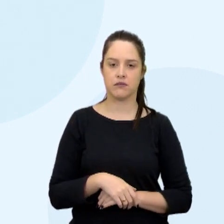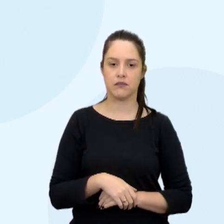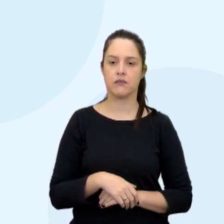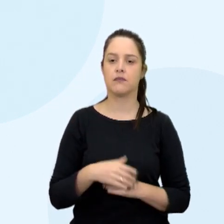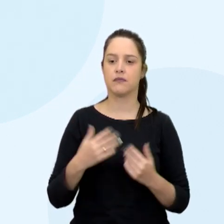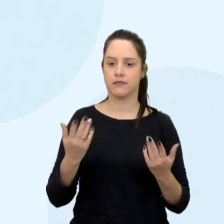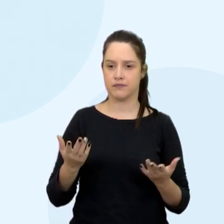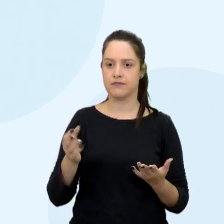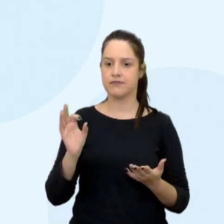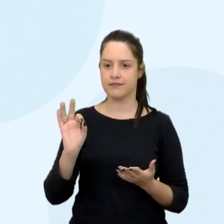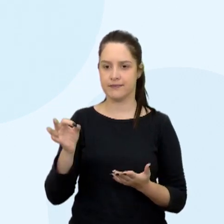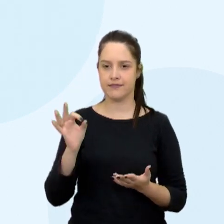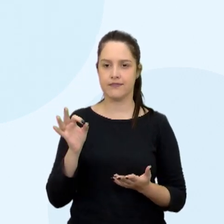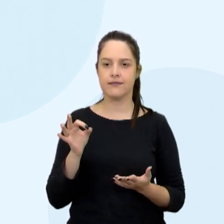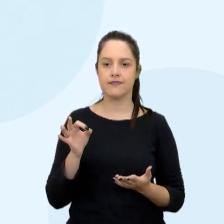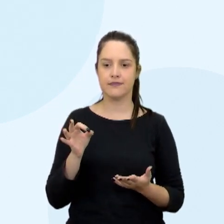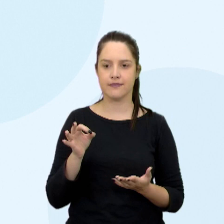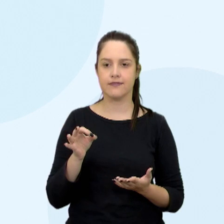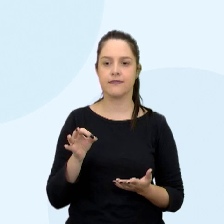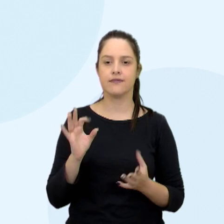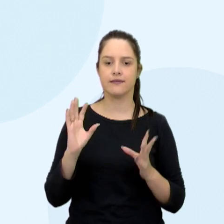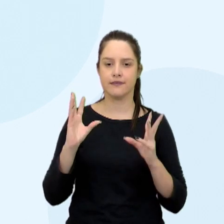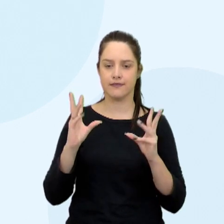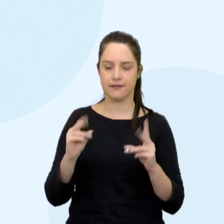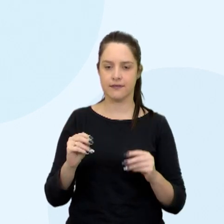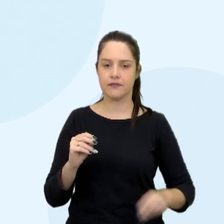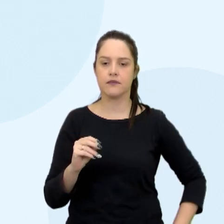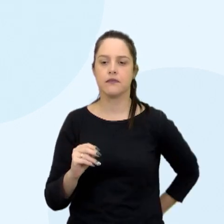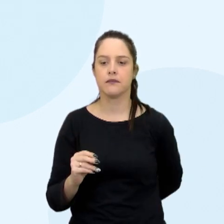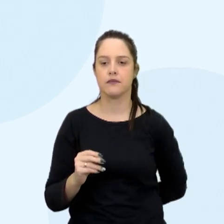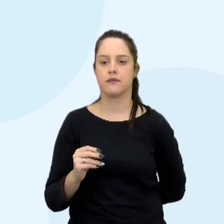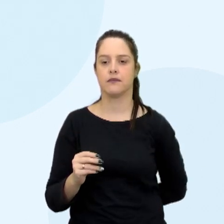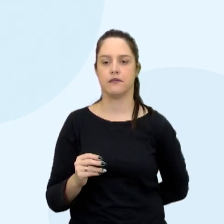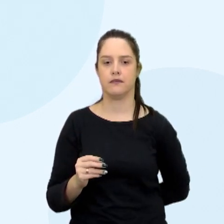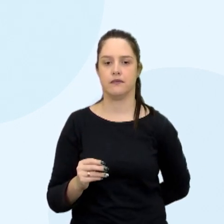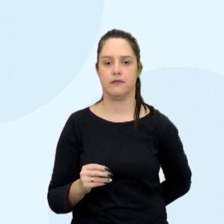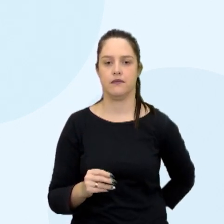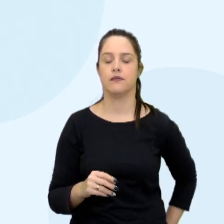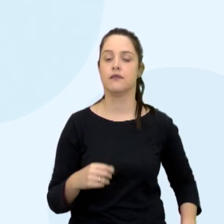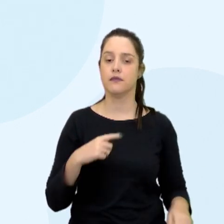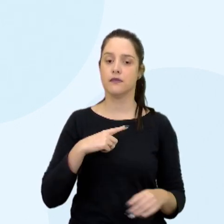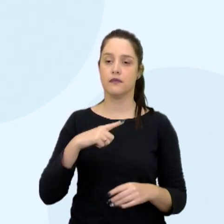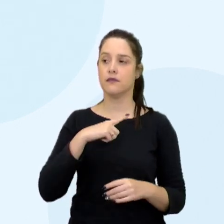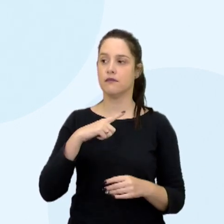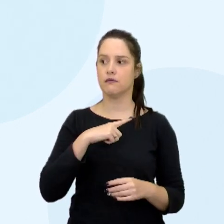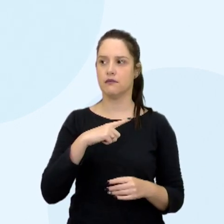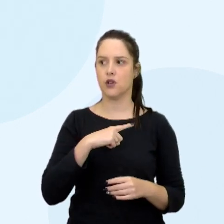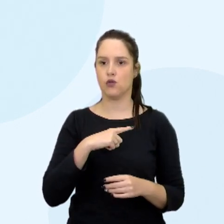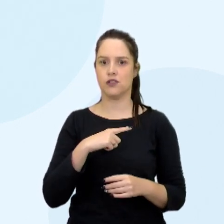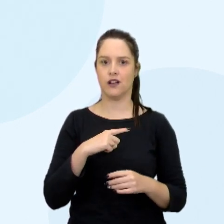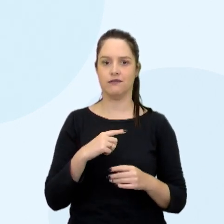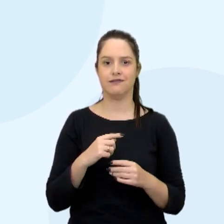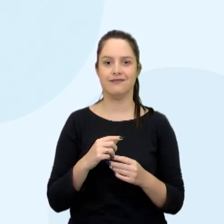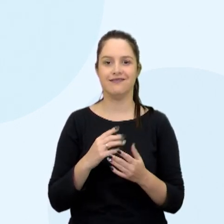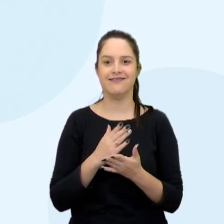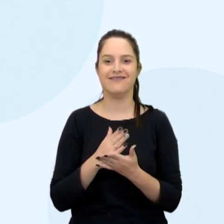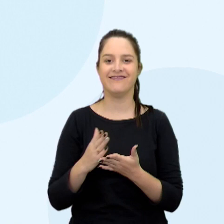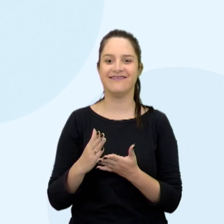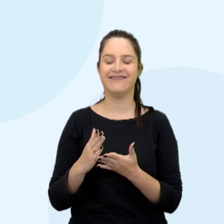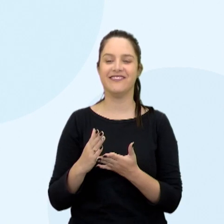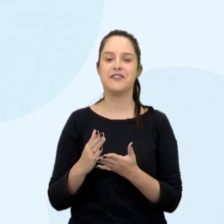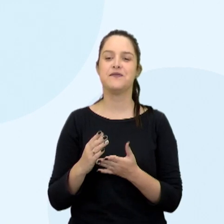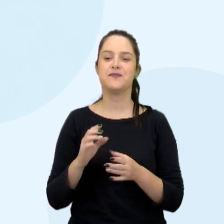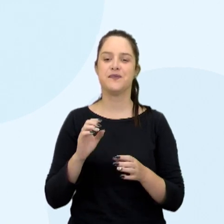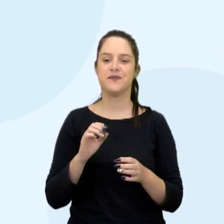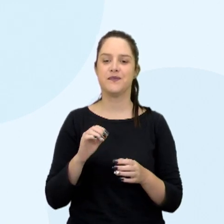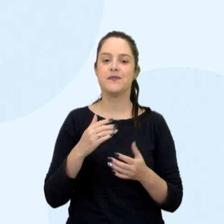parecendo uma pintura. Uma pintura, né? Ou pode ser qualificar com um desenho também, né? A arte, uma pintura aí digital.